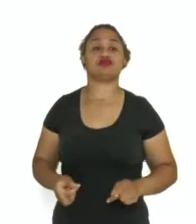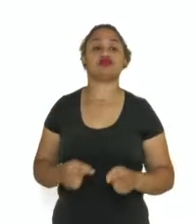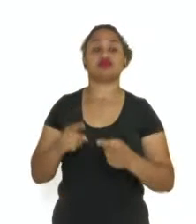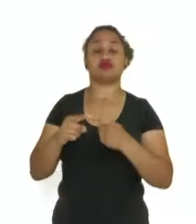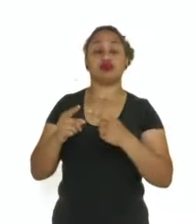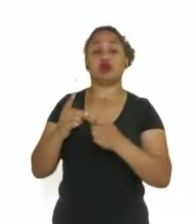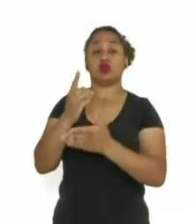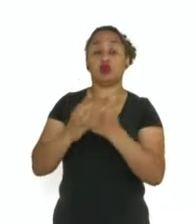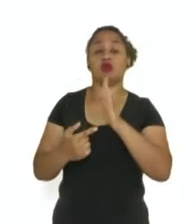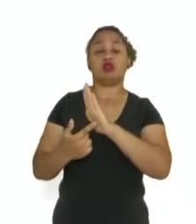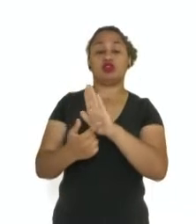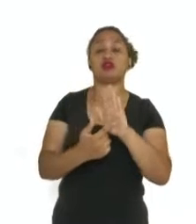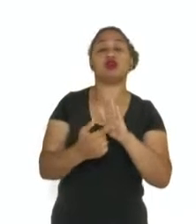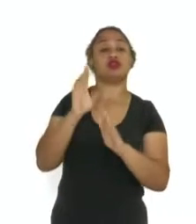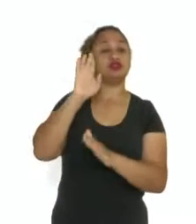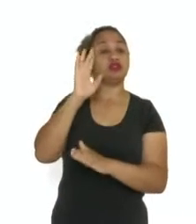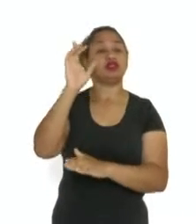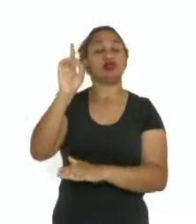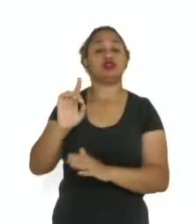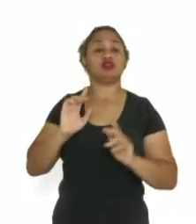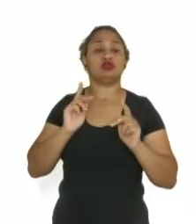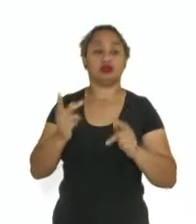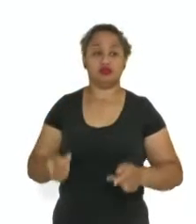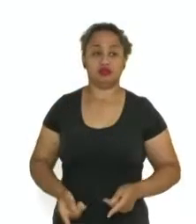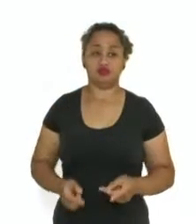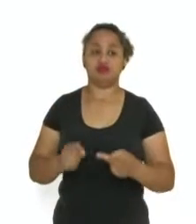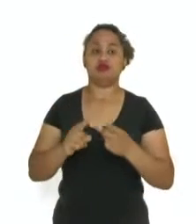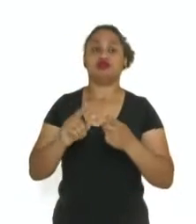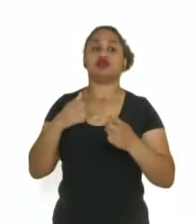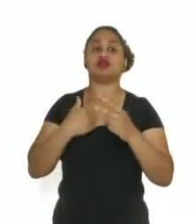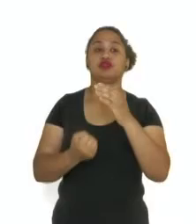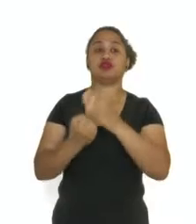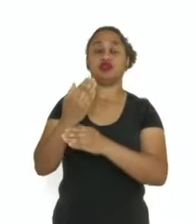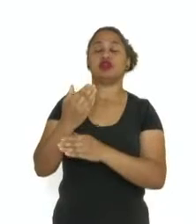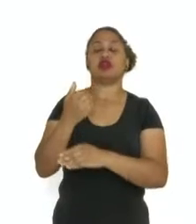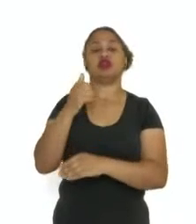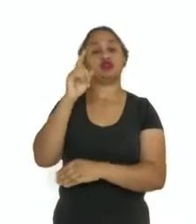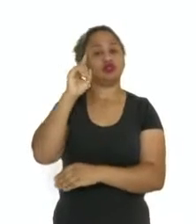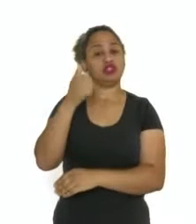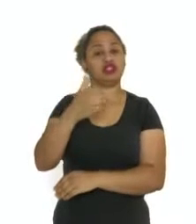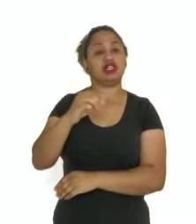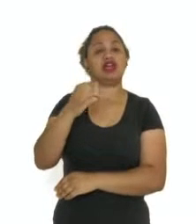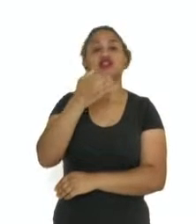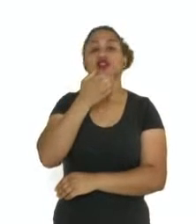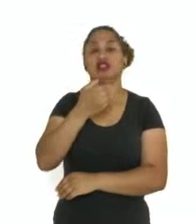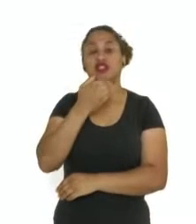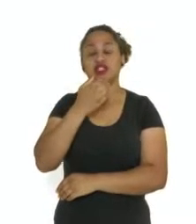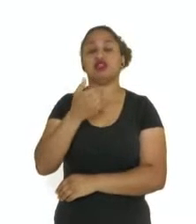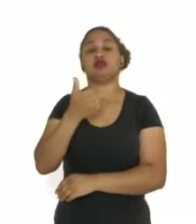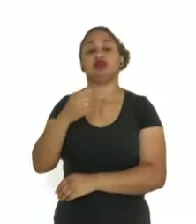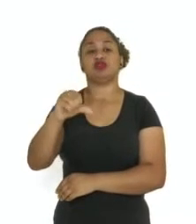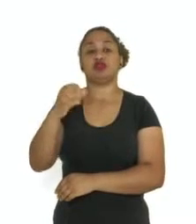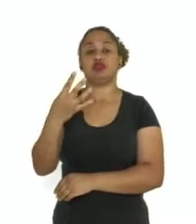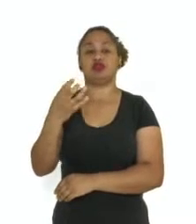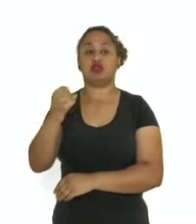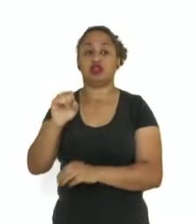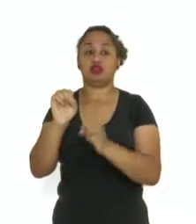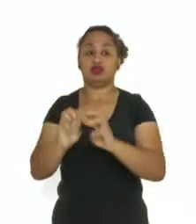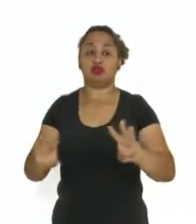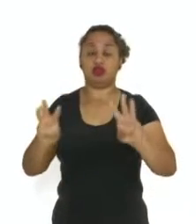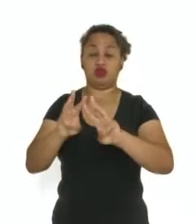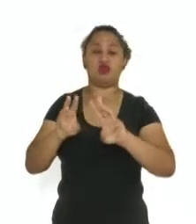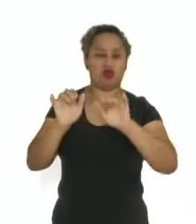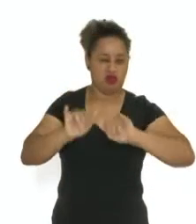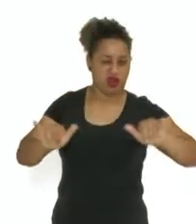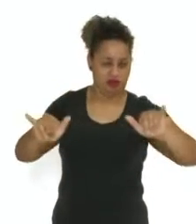ser humano. Foi proclamada em 10 de dezembro de 1948 pela Organização das Nações Unidas